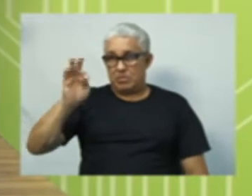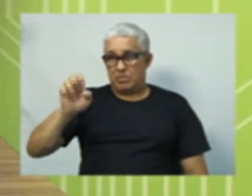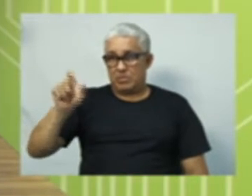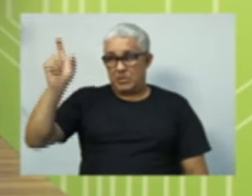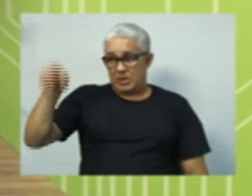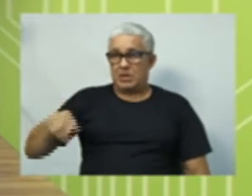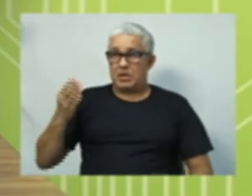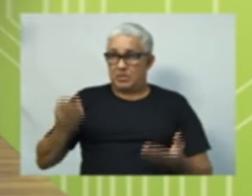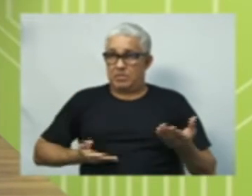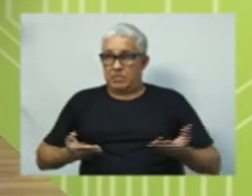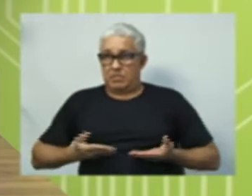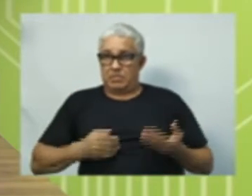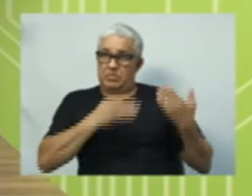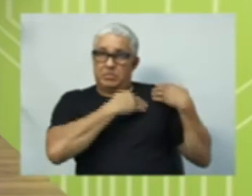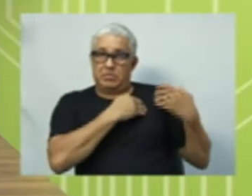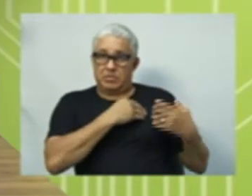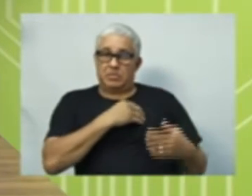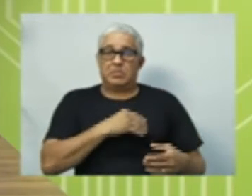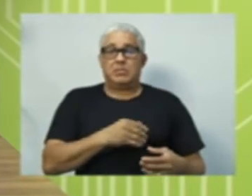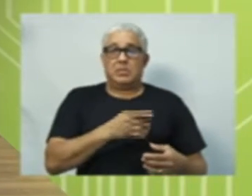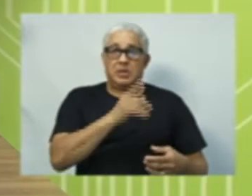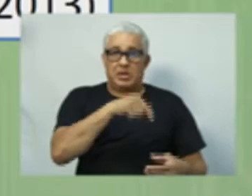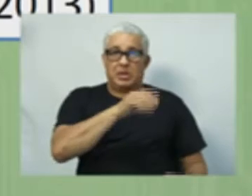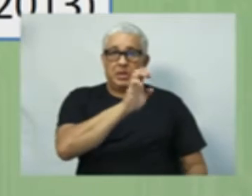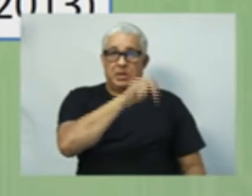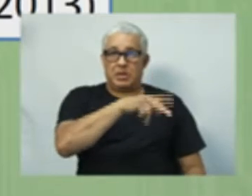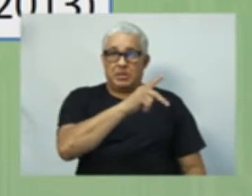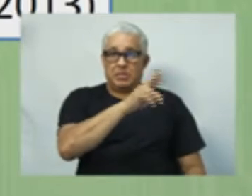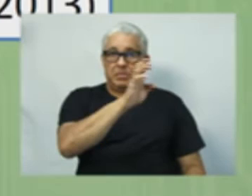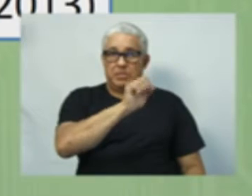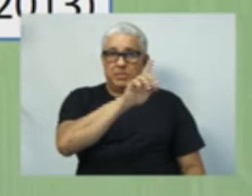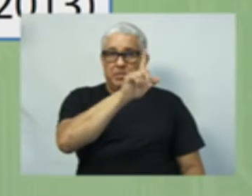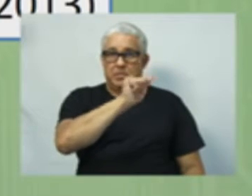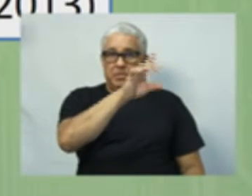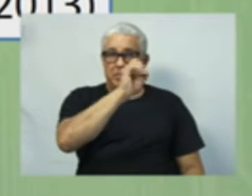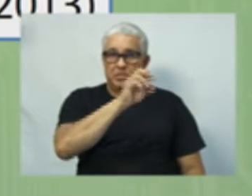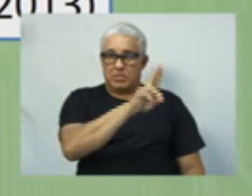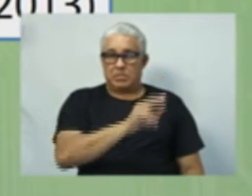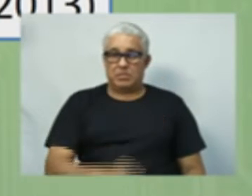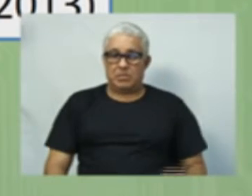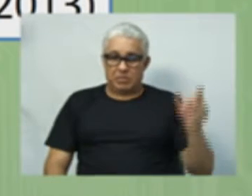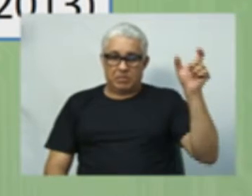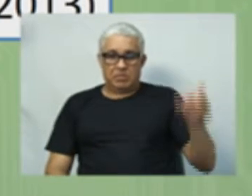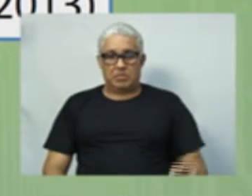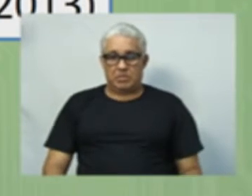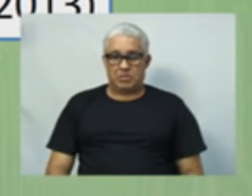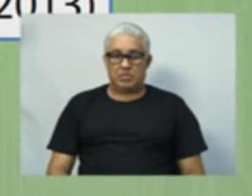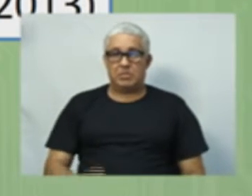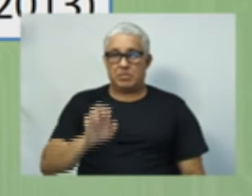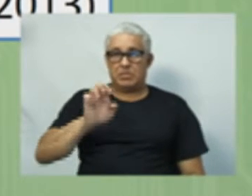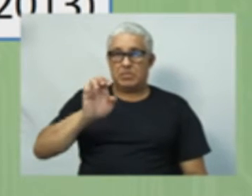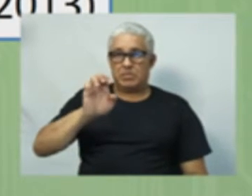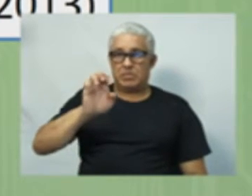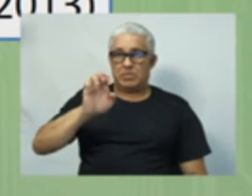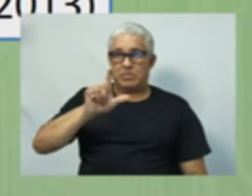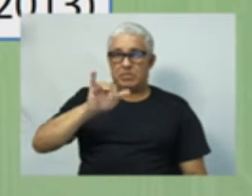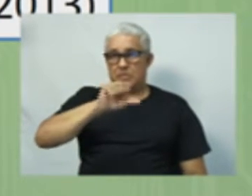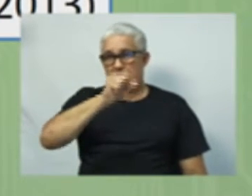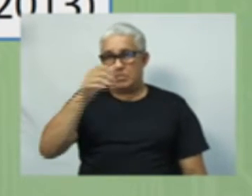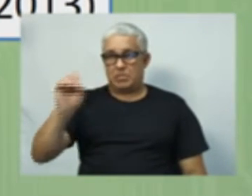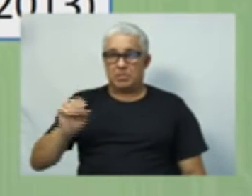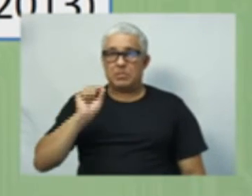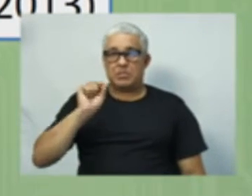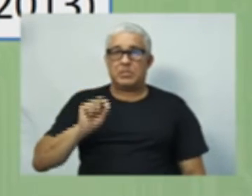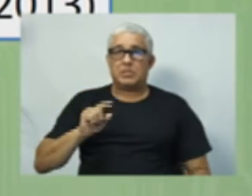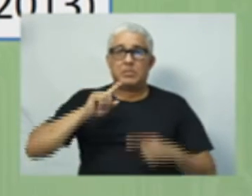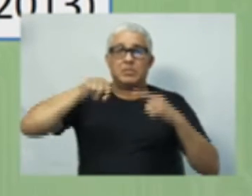o empregador. Vamos lá para as nossas palavrinhas mágicas agora? Elisão. A elisão